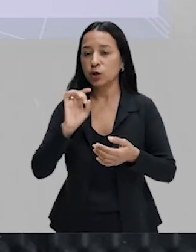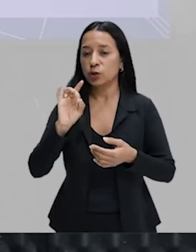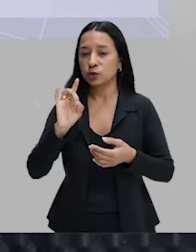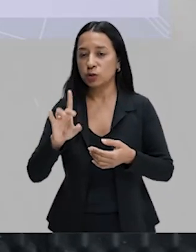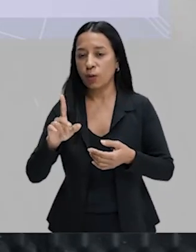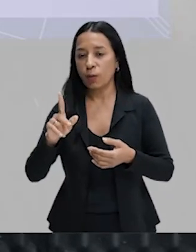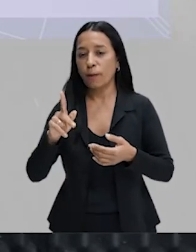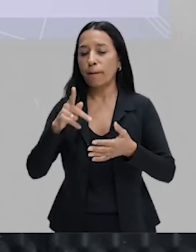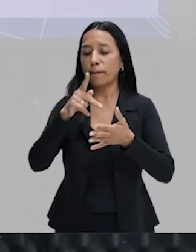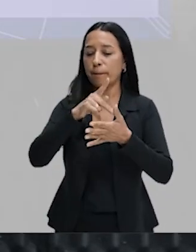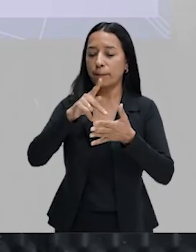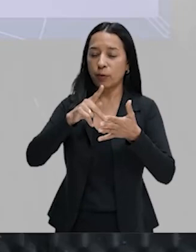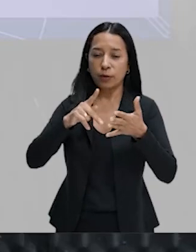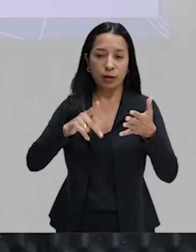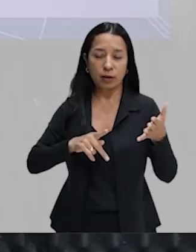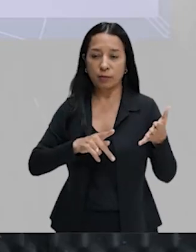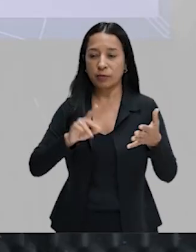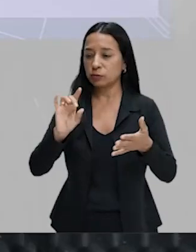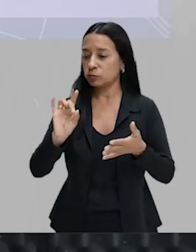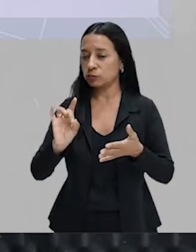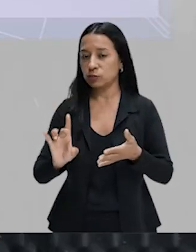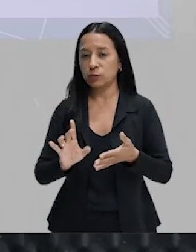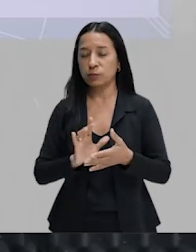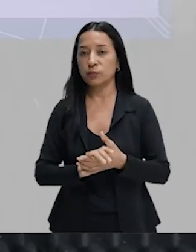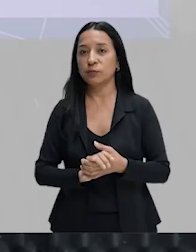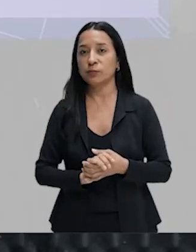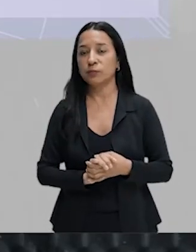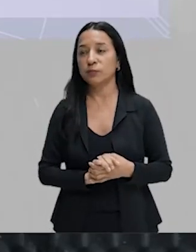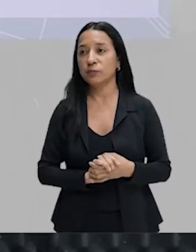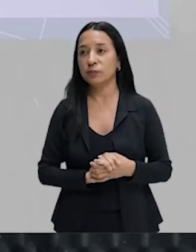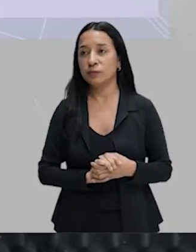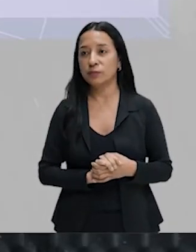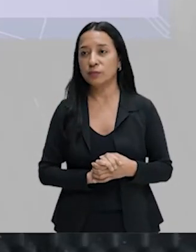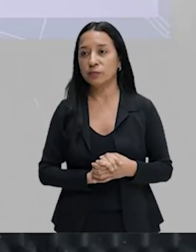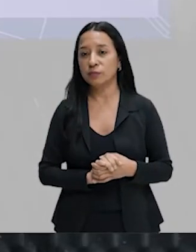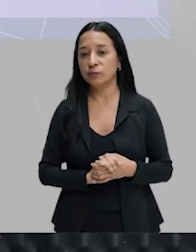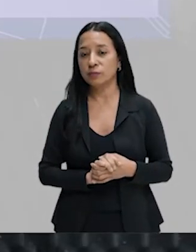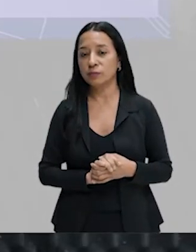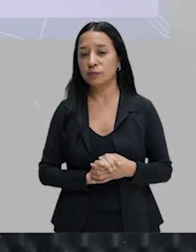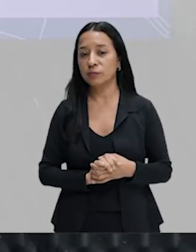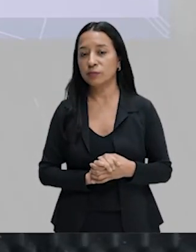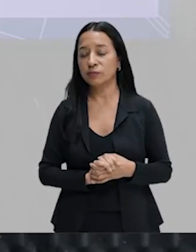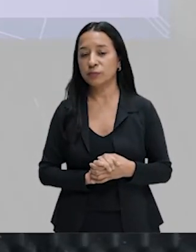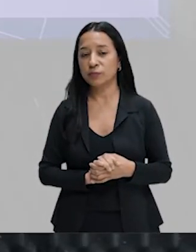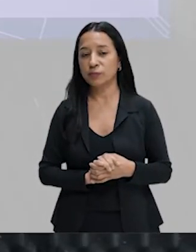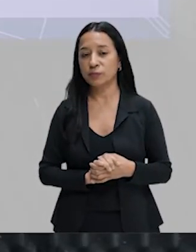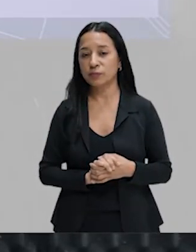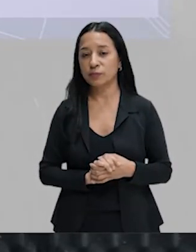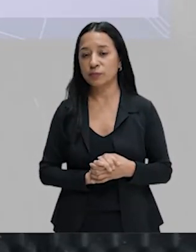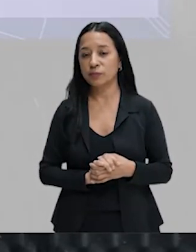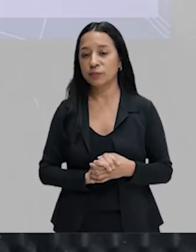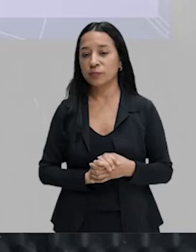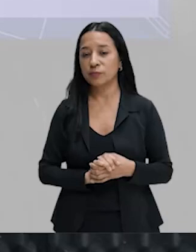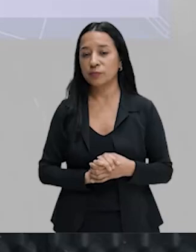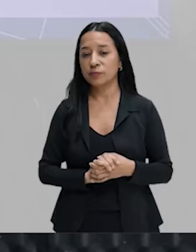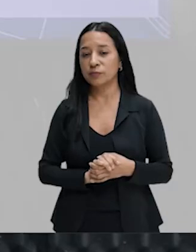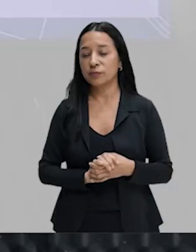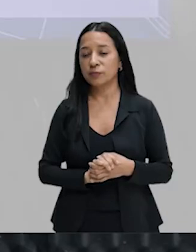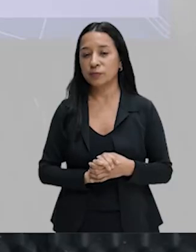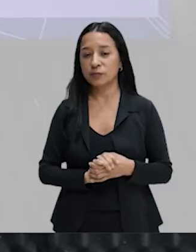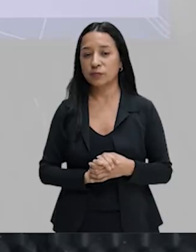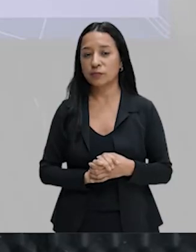apenas poemas. Poemas que cultuam o clássico,